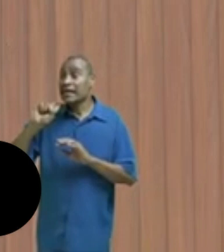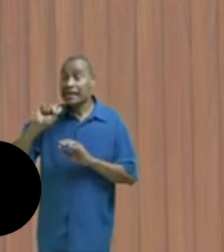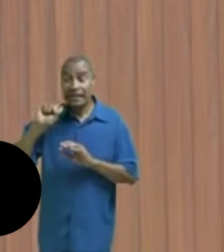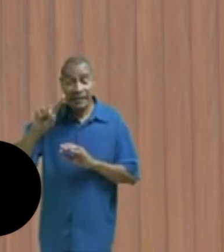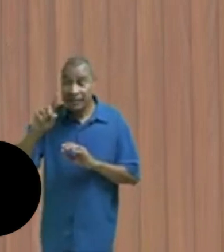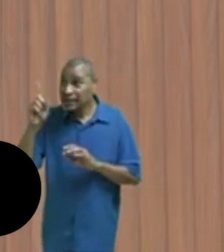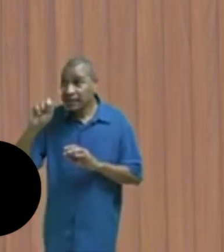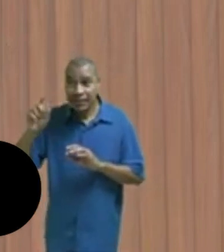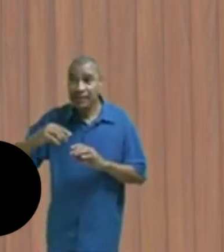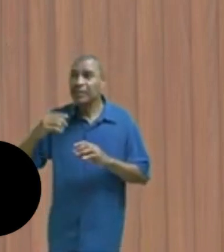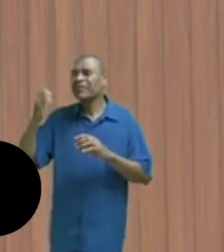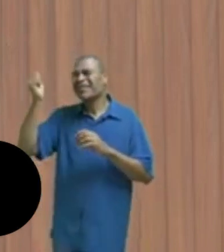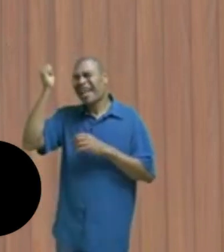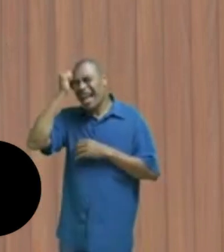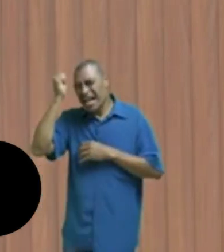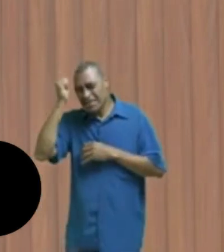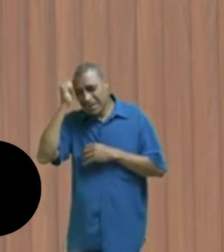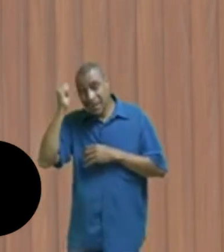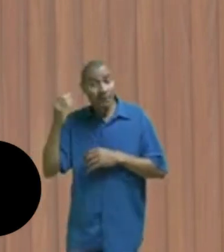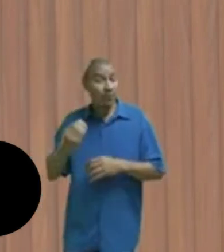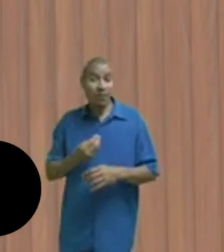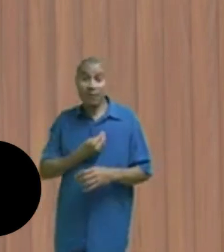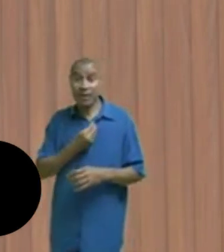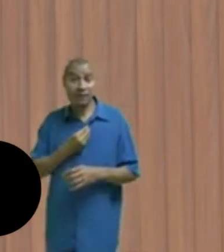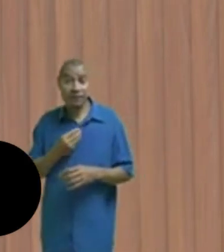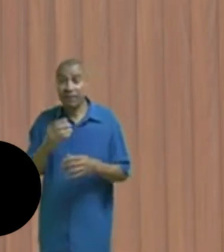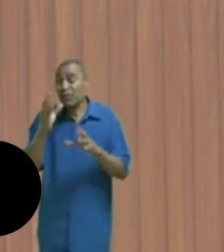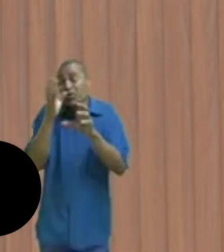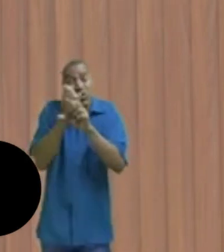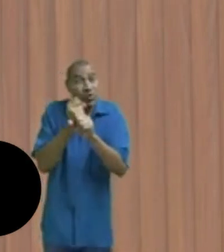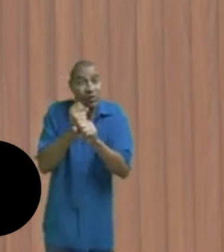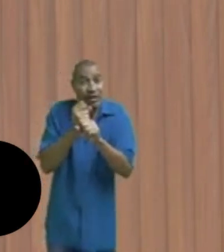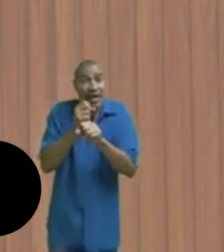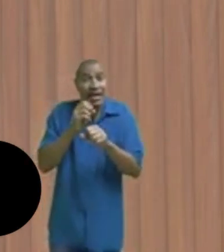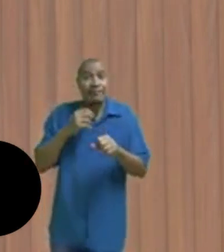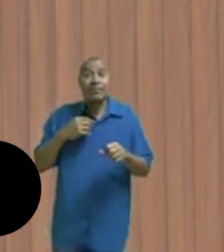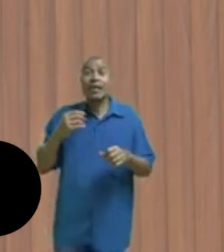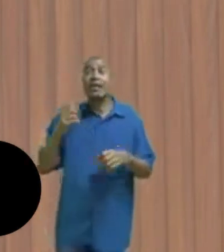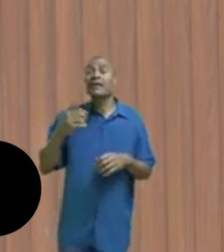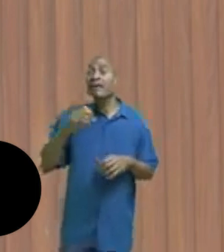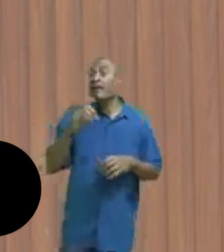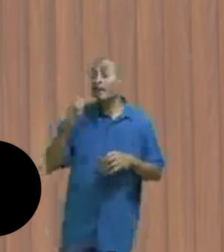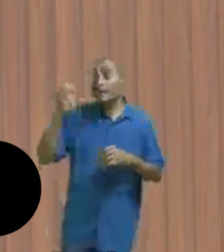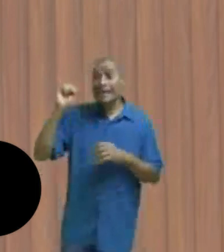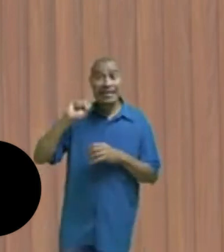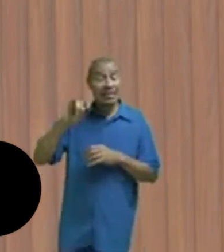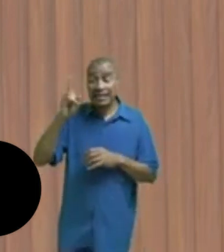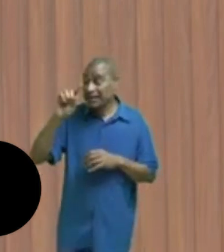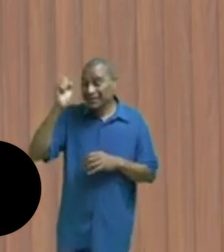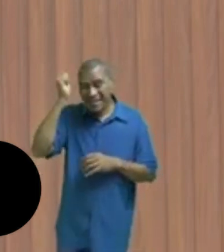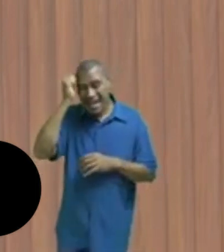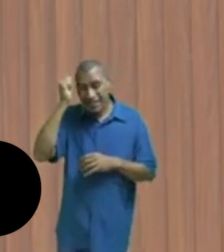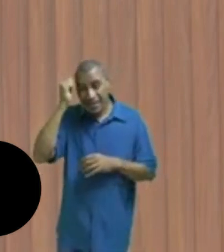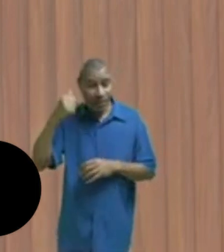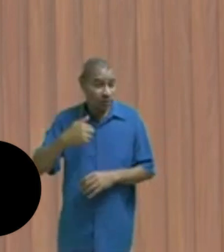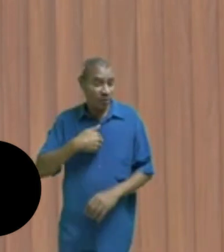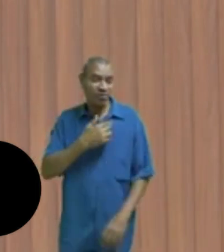e odiamos a luz. Sem o novo nascimento, nossos corações são duros como pedra.